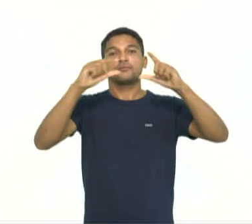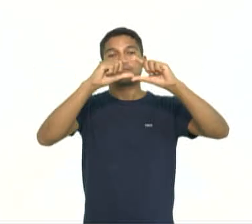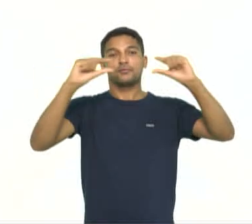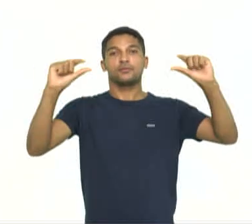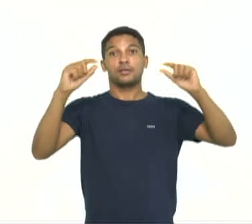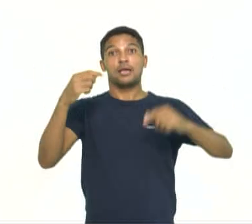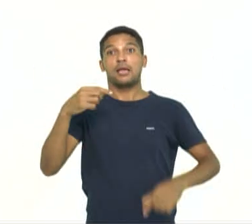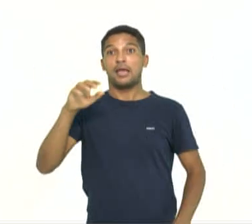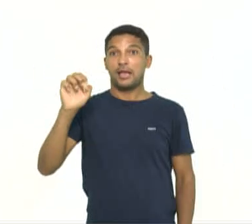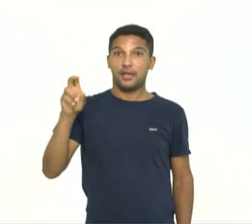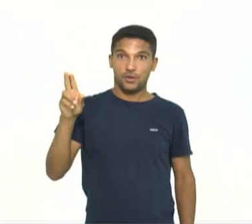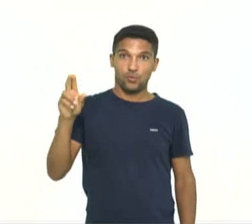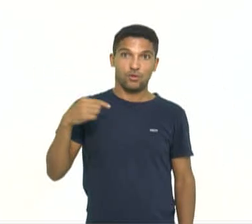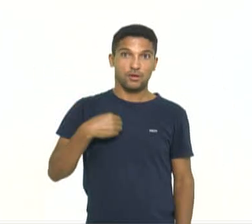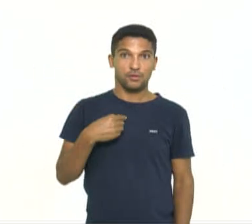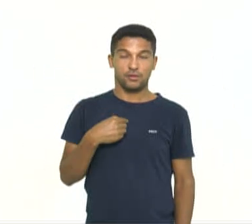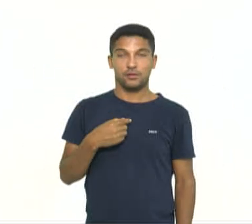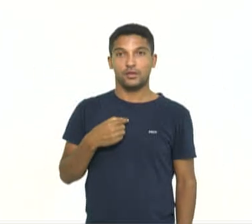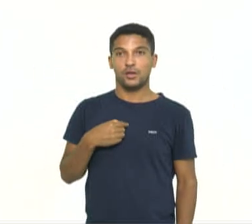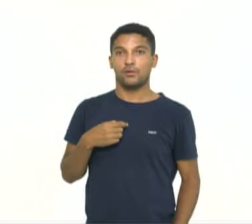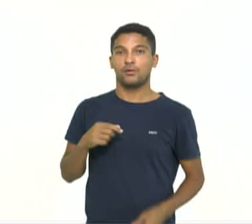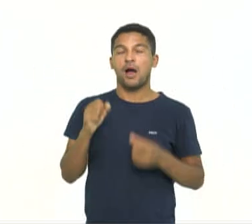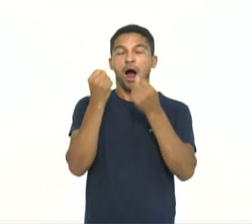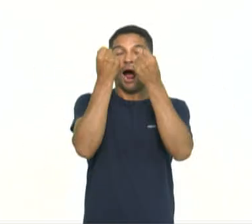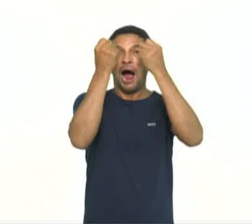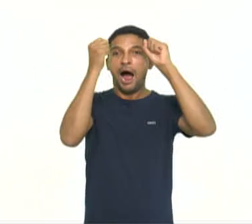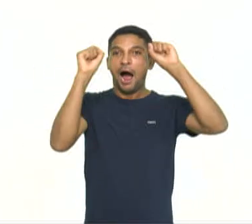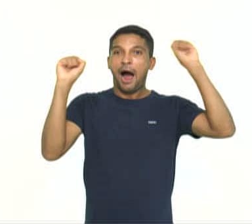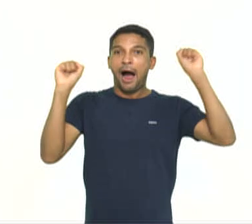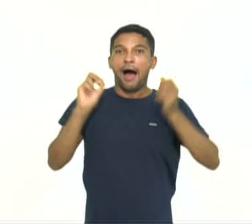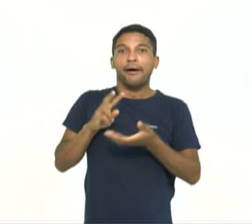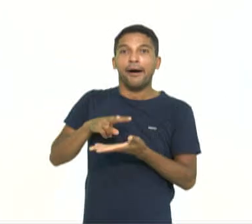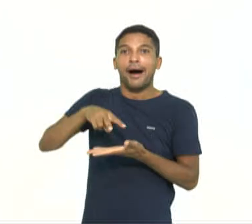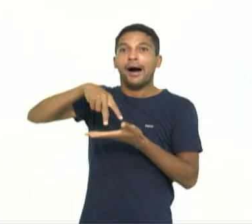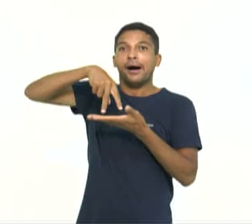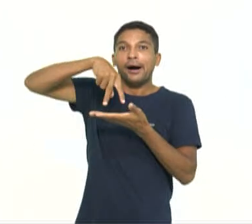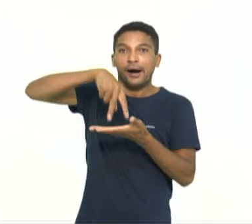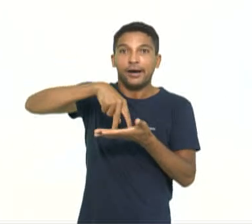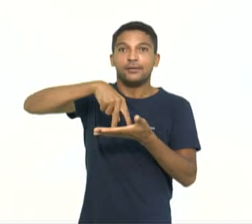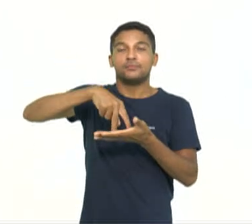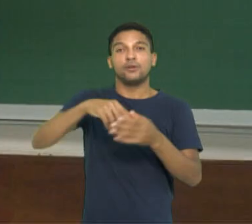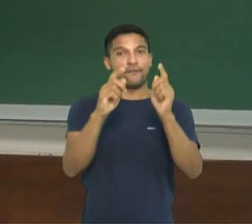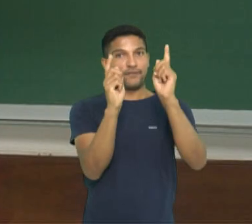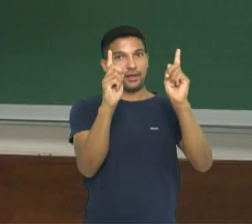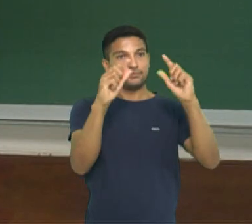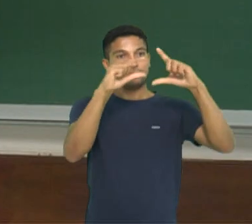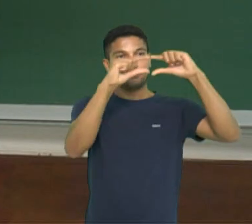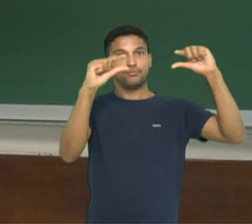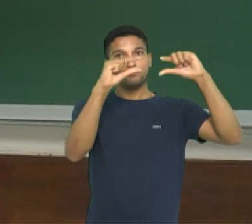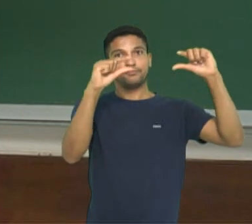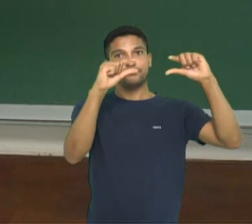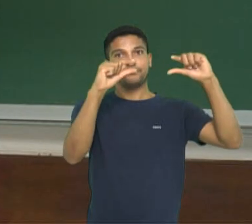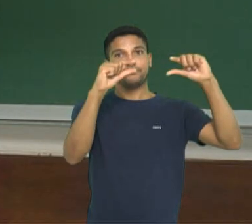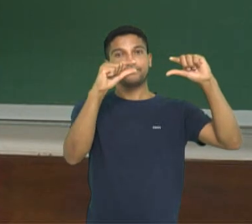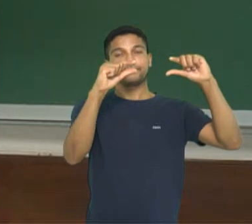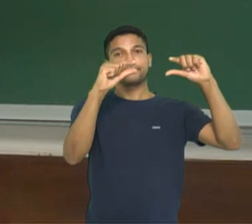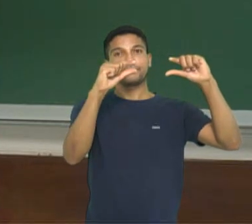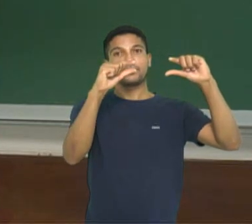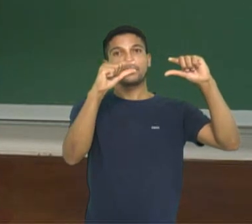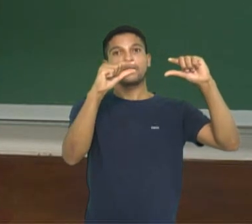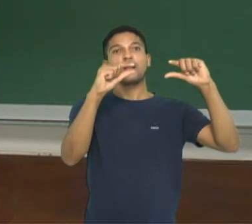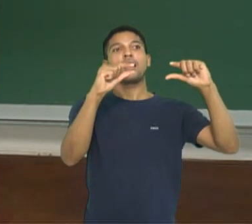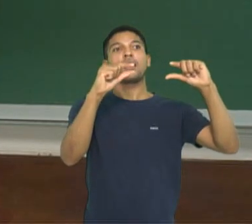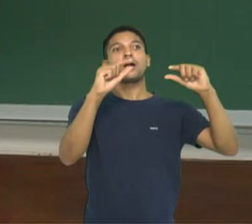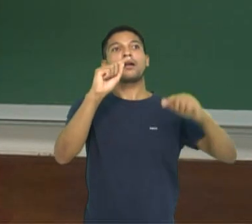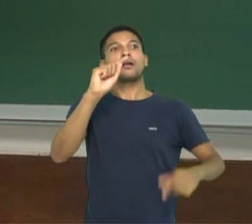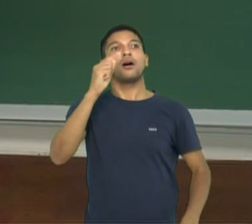ponto. Né? Não coloquei nenhuma conjunção, só separei por meio de uma vírgula, tenho, portanto, uma oração coordenada assindética. Como é que eu sei